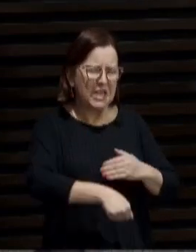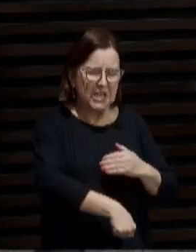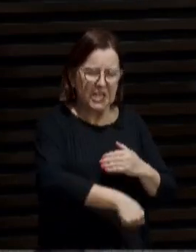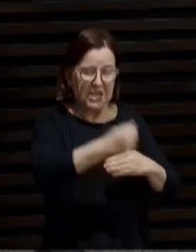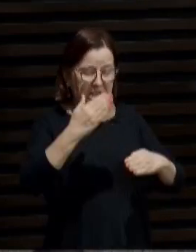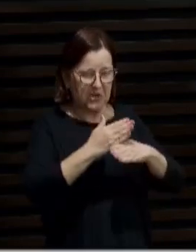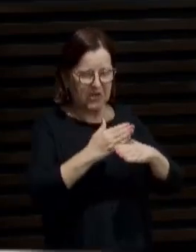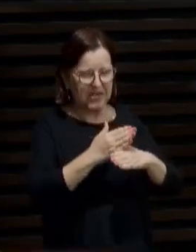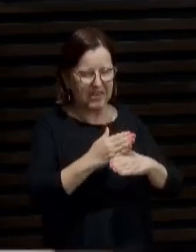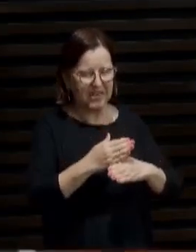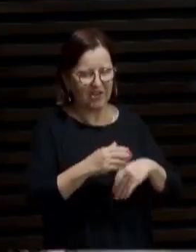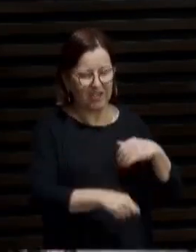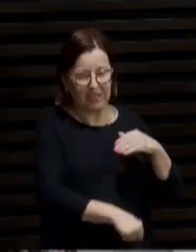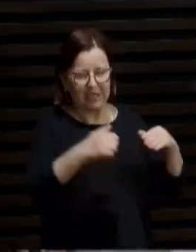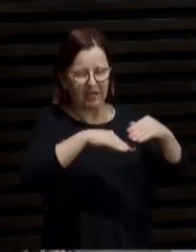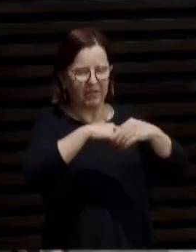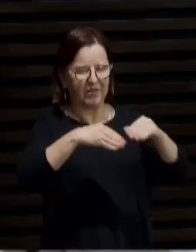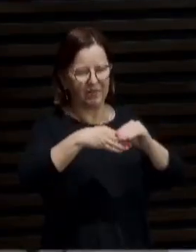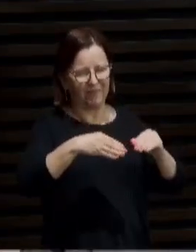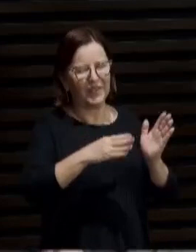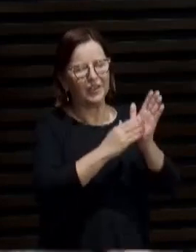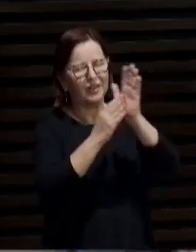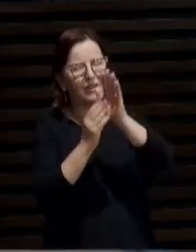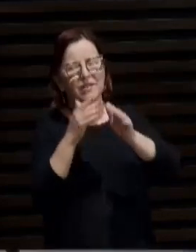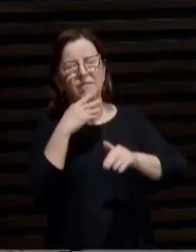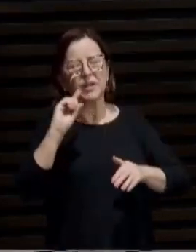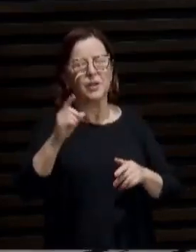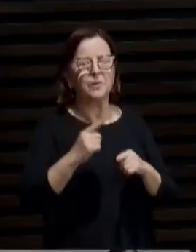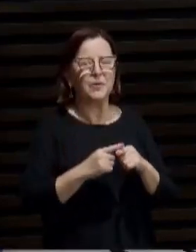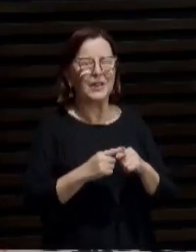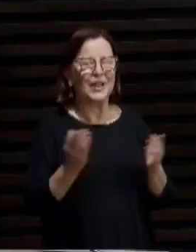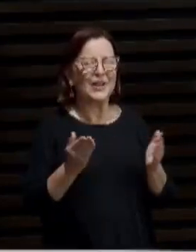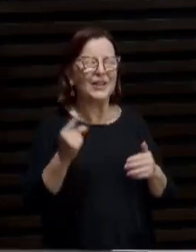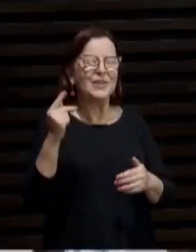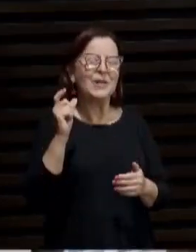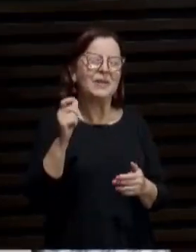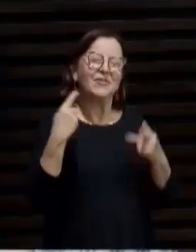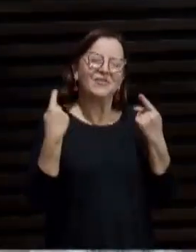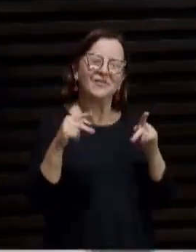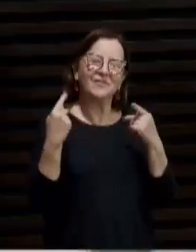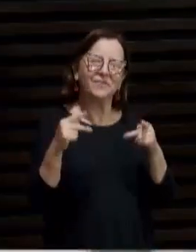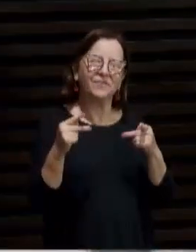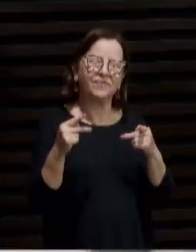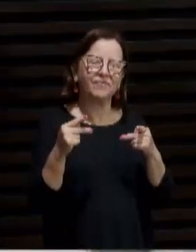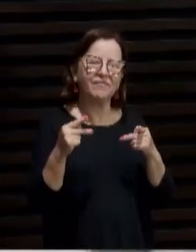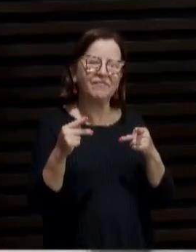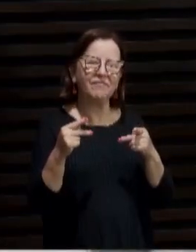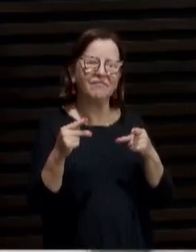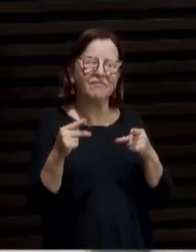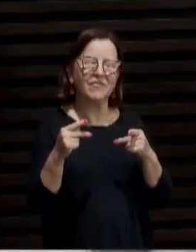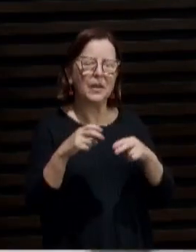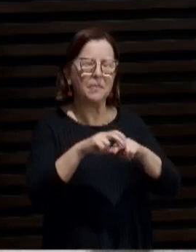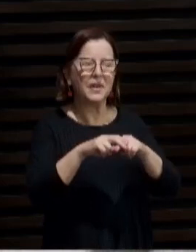qualquer adaga de 2 gumes, Pai. E te louvo, Pai, porque hoje a tua palavra foi apresentada por mérito seu,